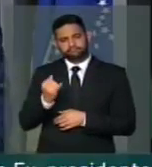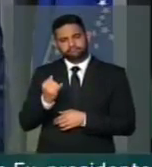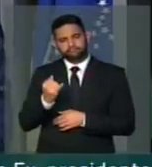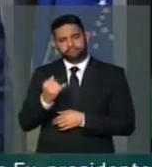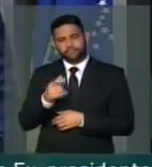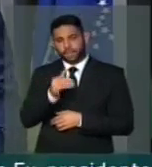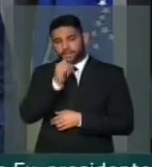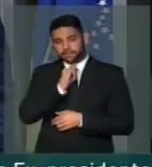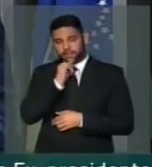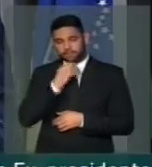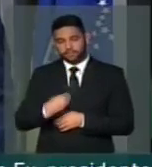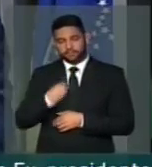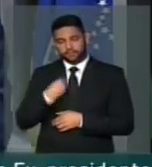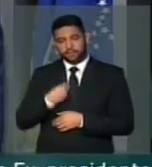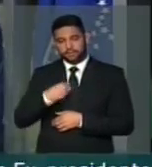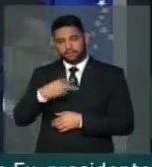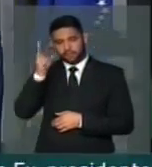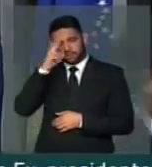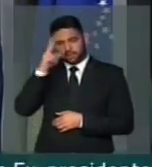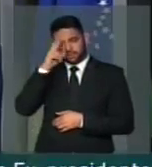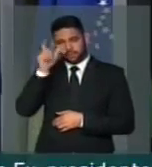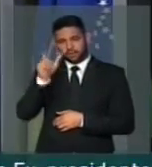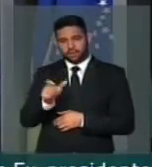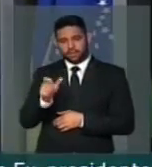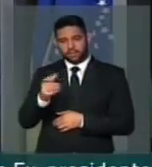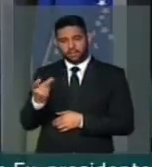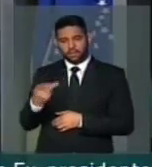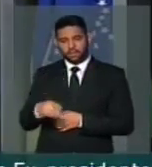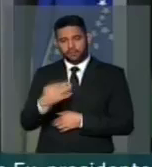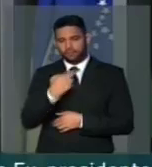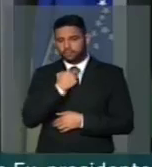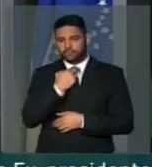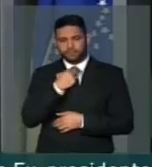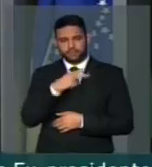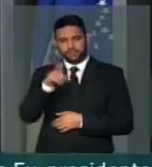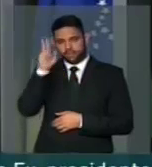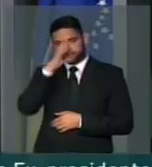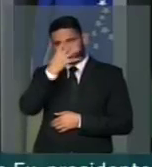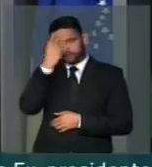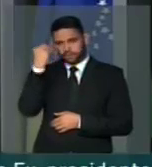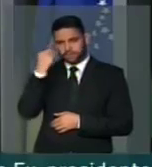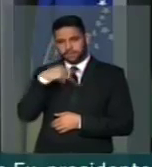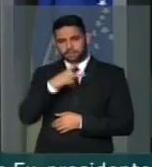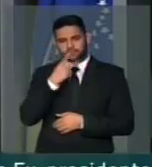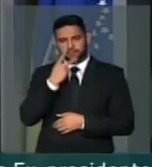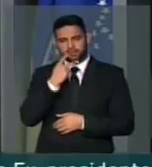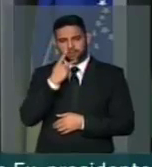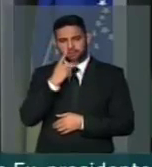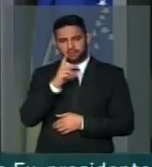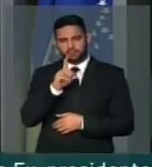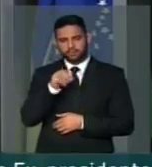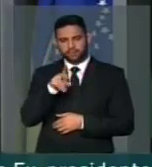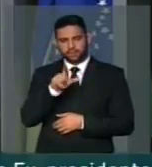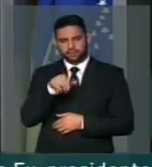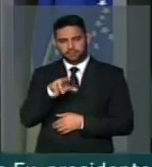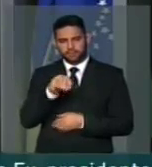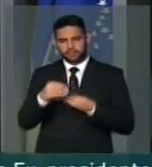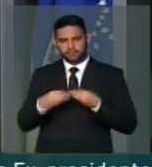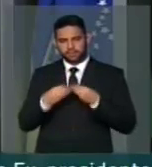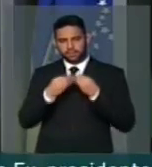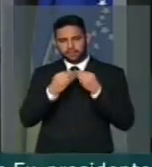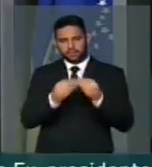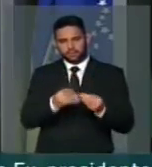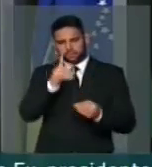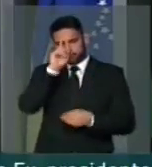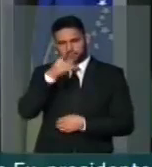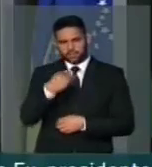pelo exemplo, uma lacuna pela história. E aqui não posso deixar nunca de esquecer as palavras do Dr. Ulisses Guimarães quando ele entregou o